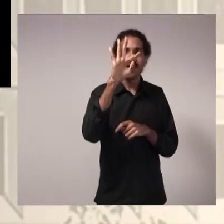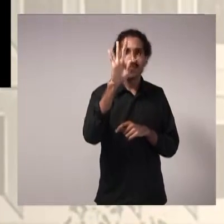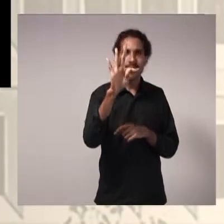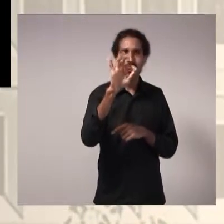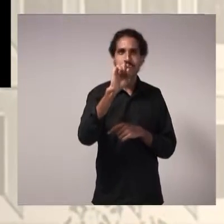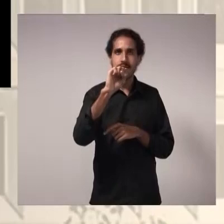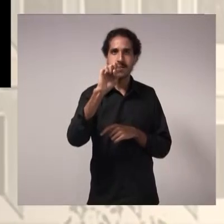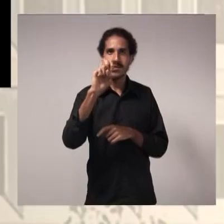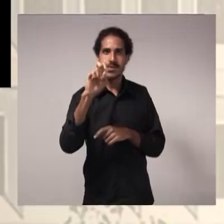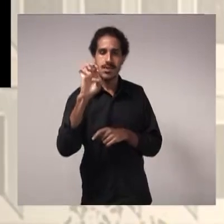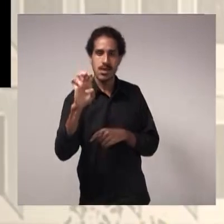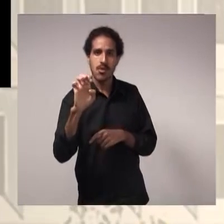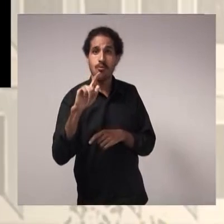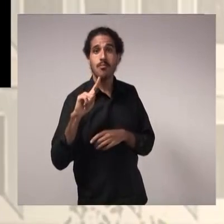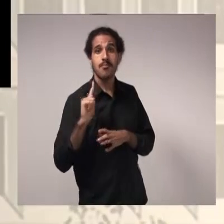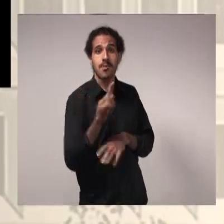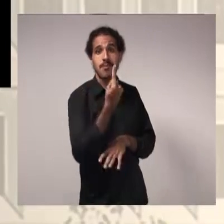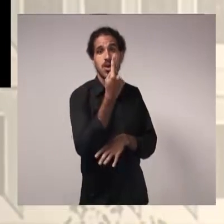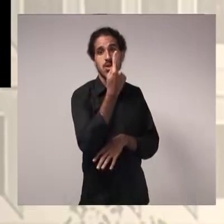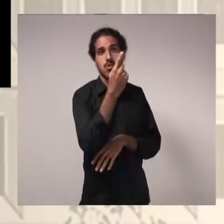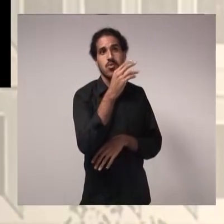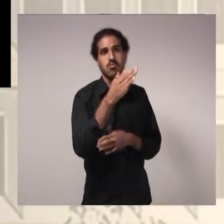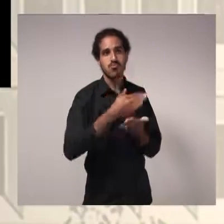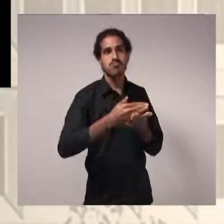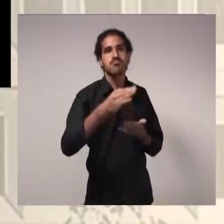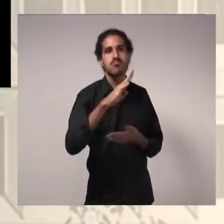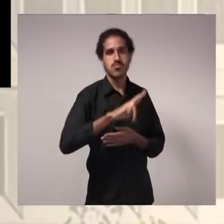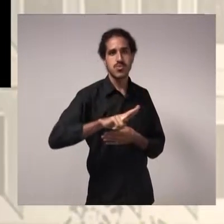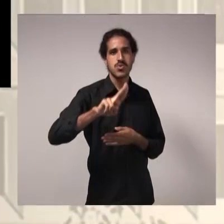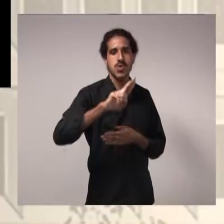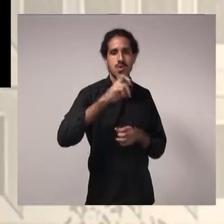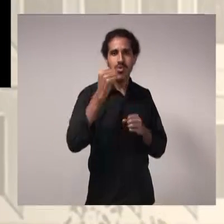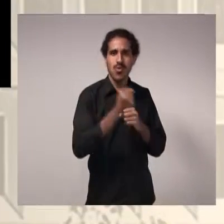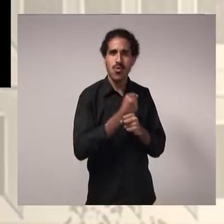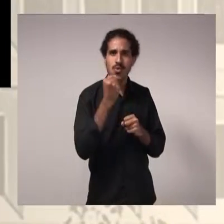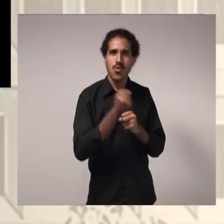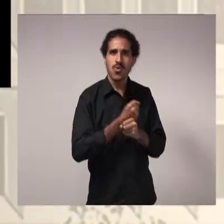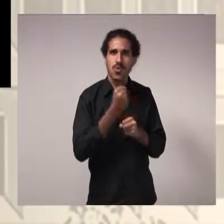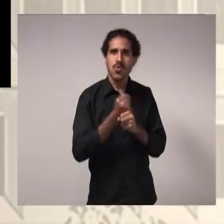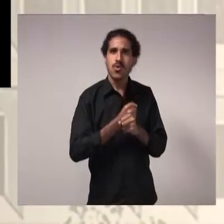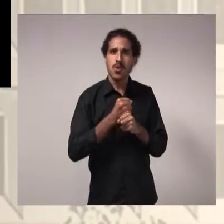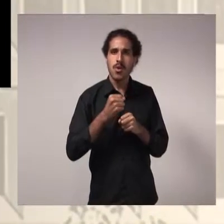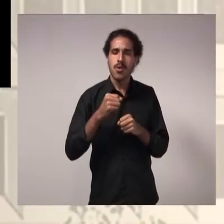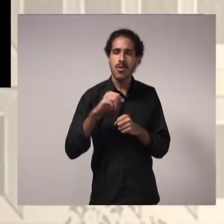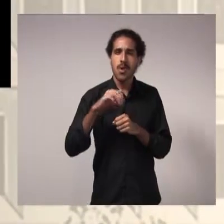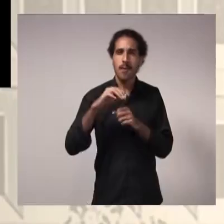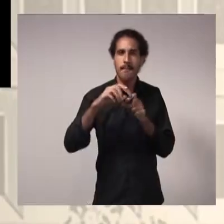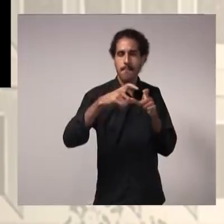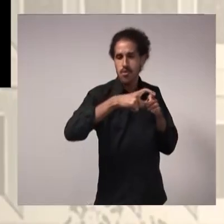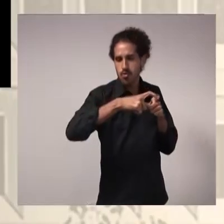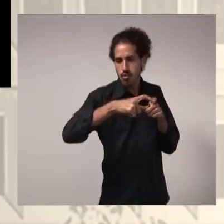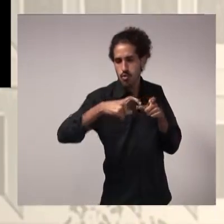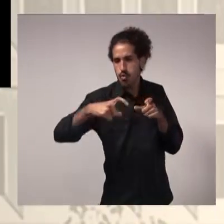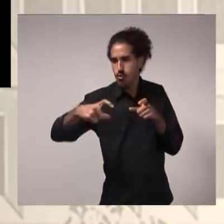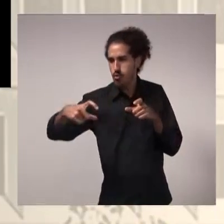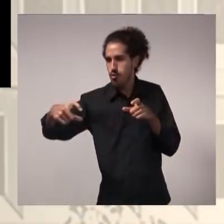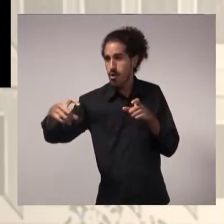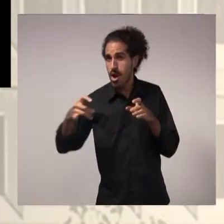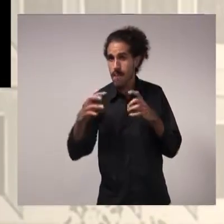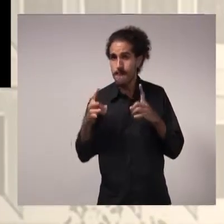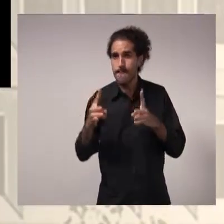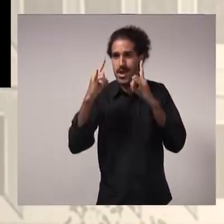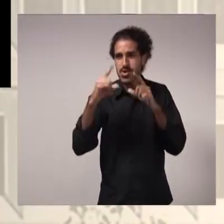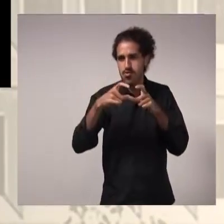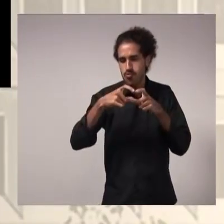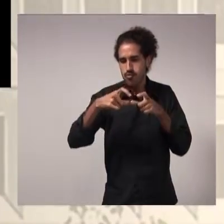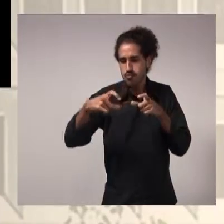né? Tribunal Superior Eleitoral, que construiu essa usina pegando todo o edifício anexo dele. Então,